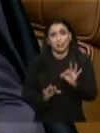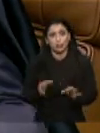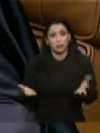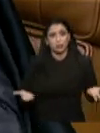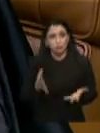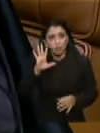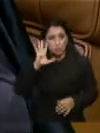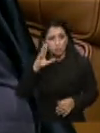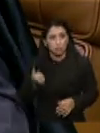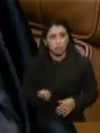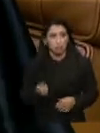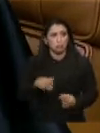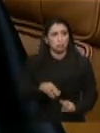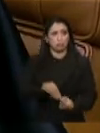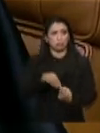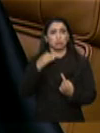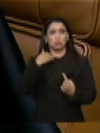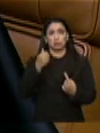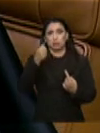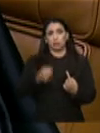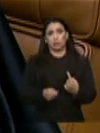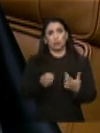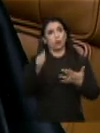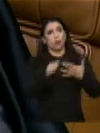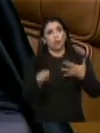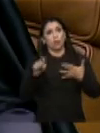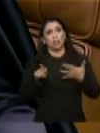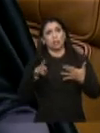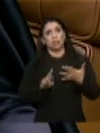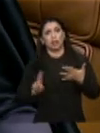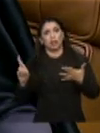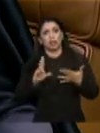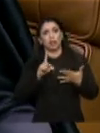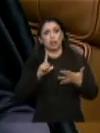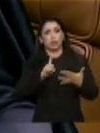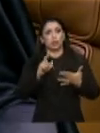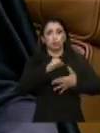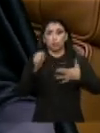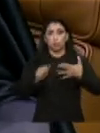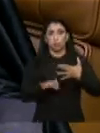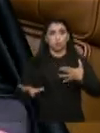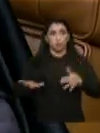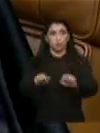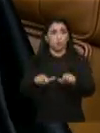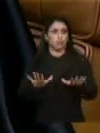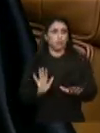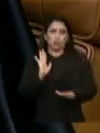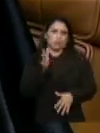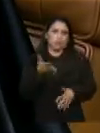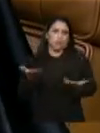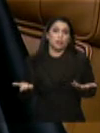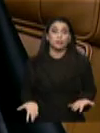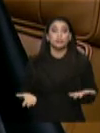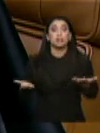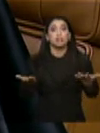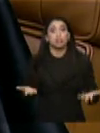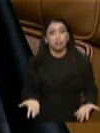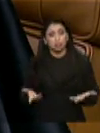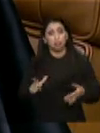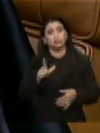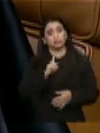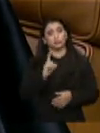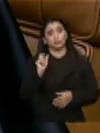isso monocraticamente em agravo regimental nas turmas, aplicando a jurisprudência do plenário. Então,